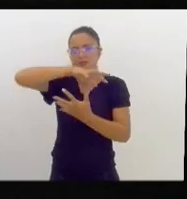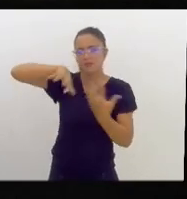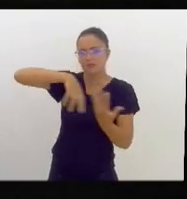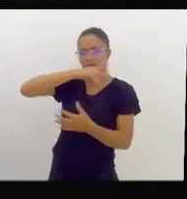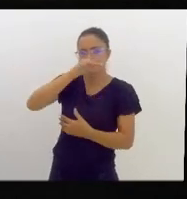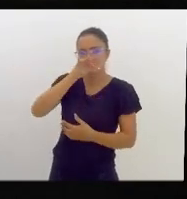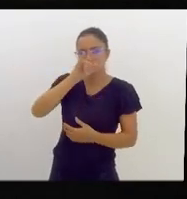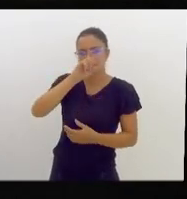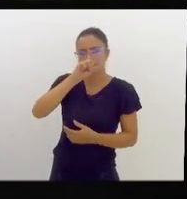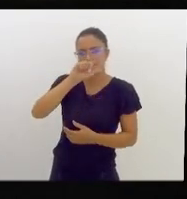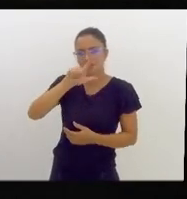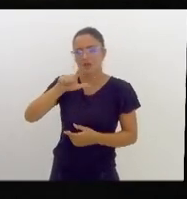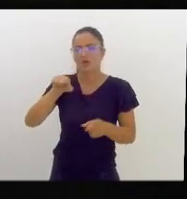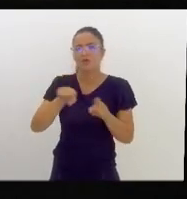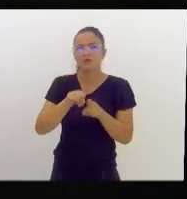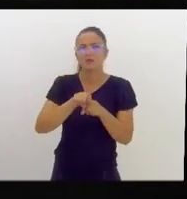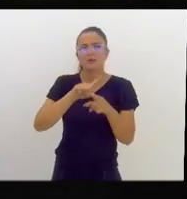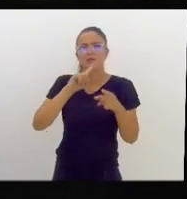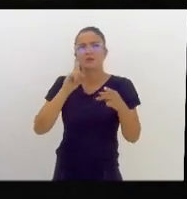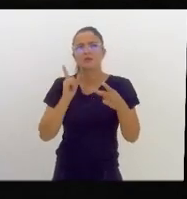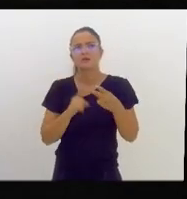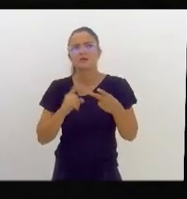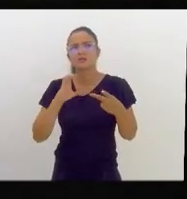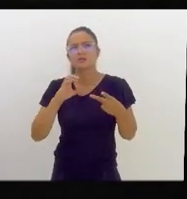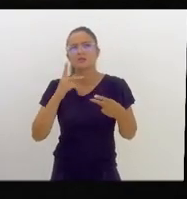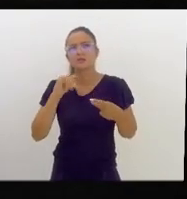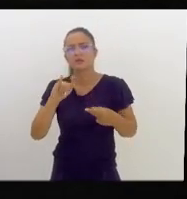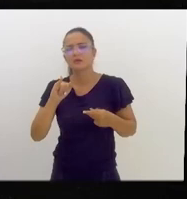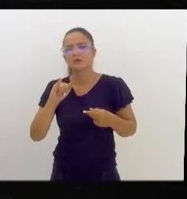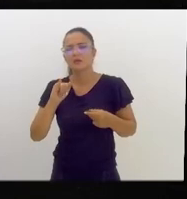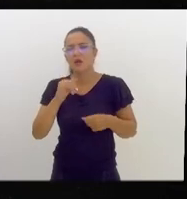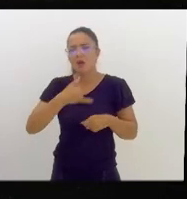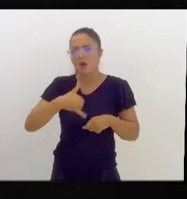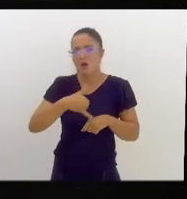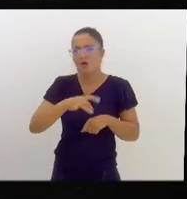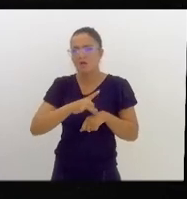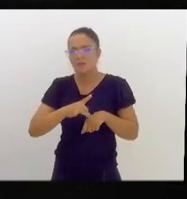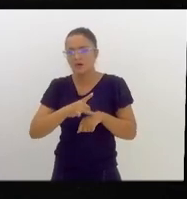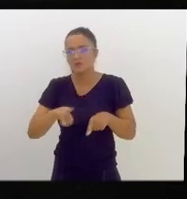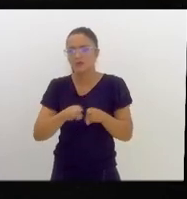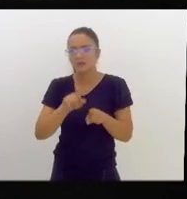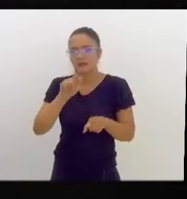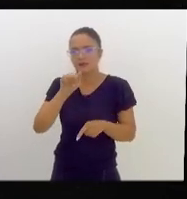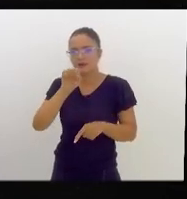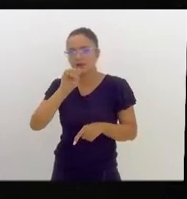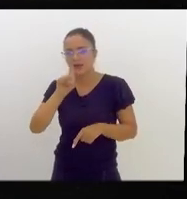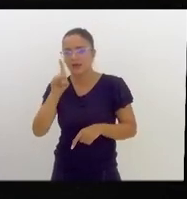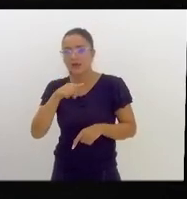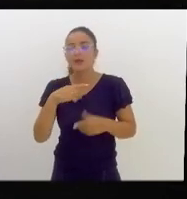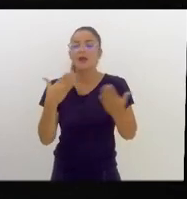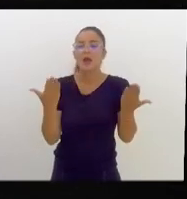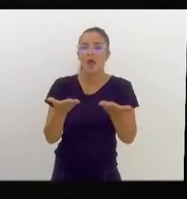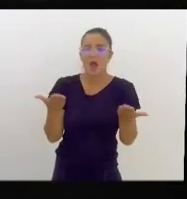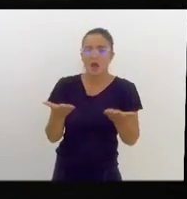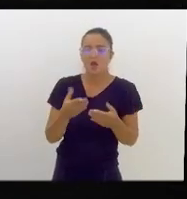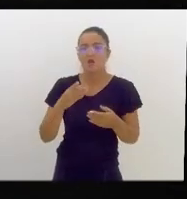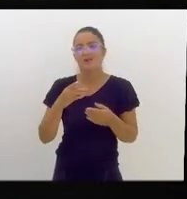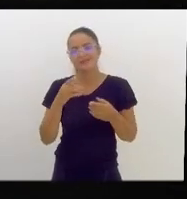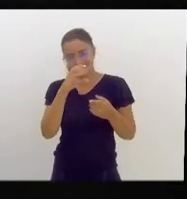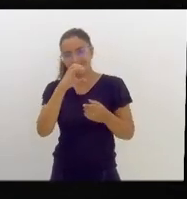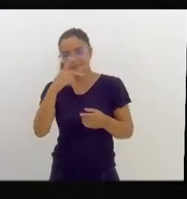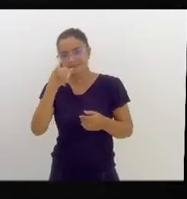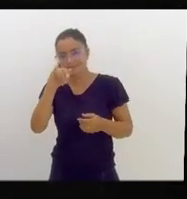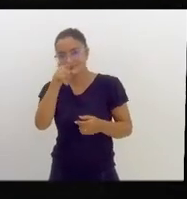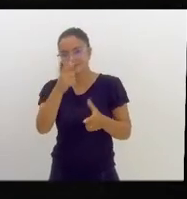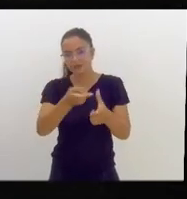do petróleo e do gás, e agora a CPI da dívida pública. E vivenciei ao lado da deputada